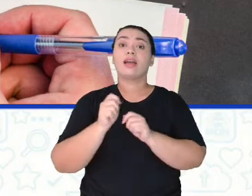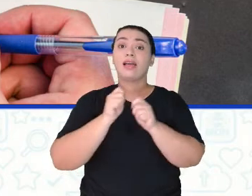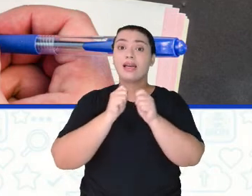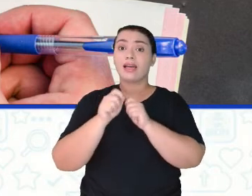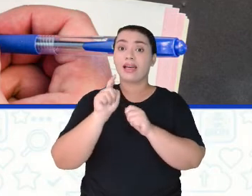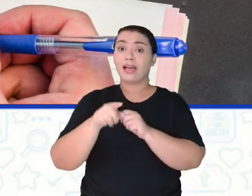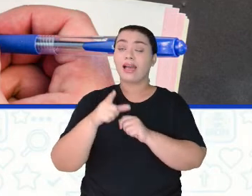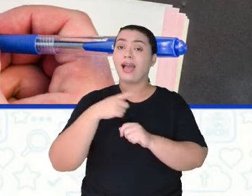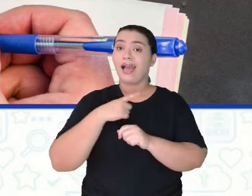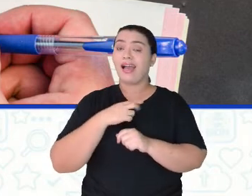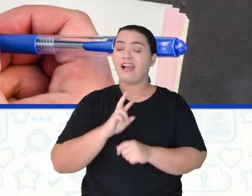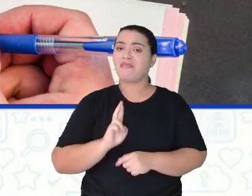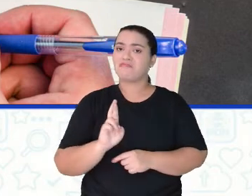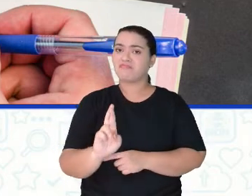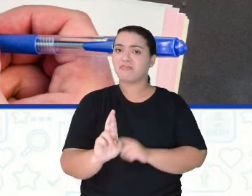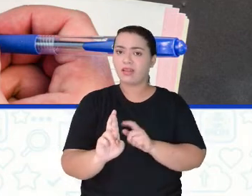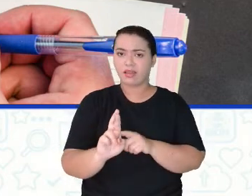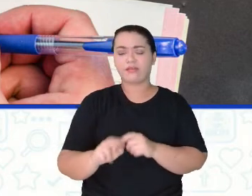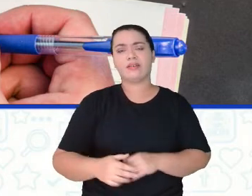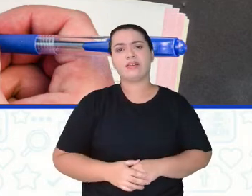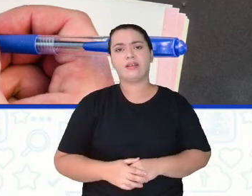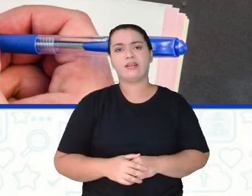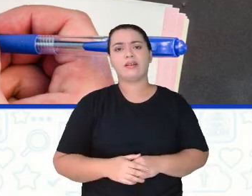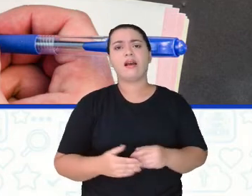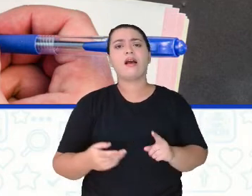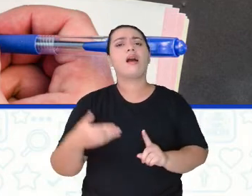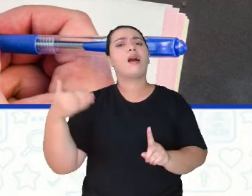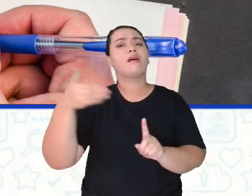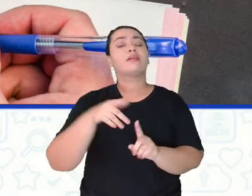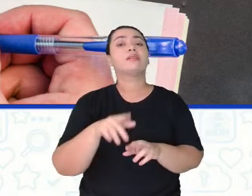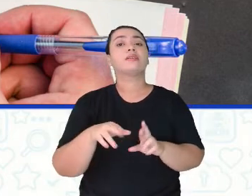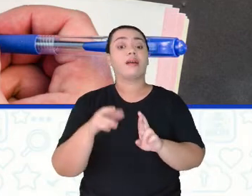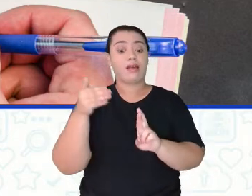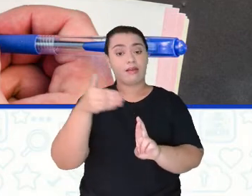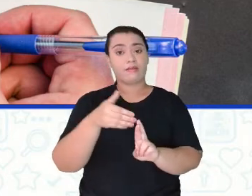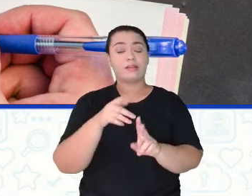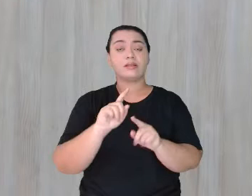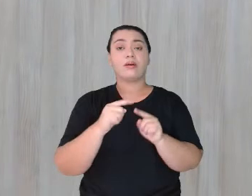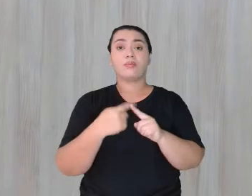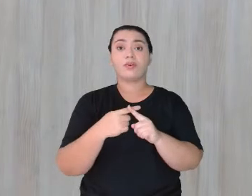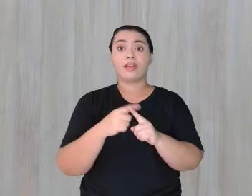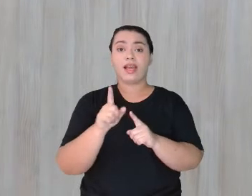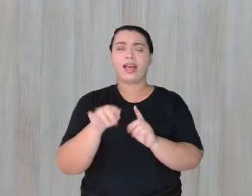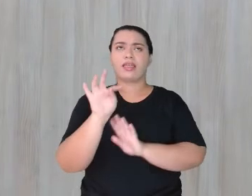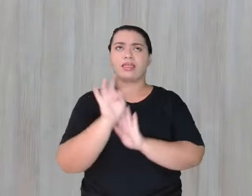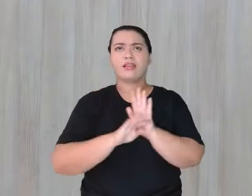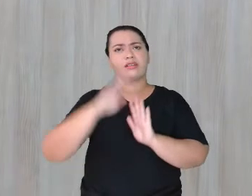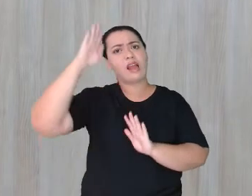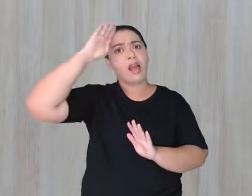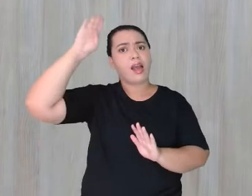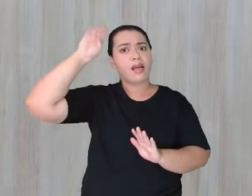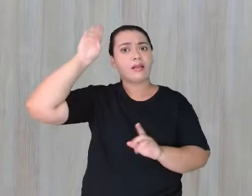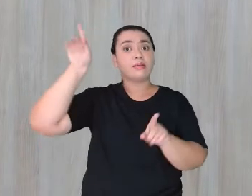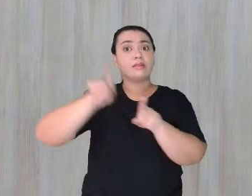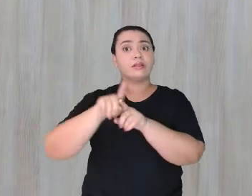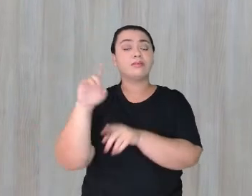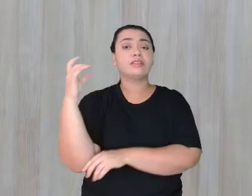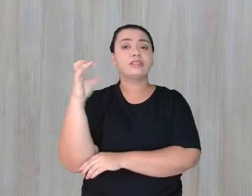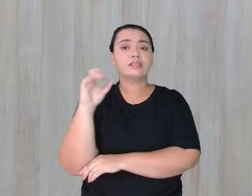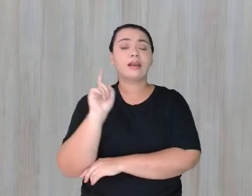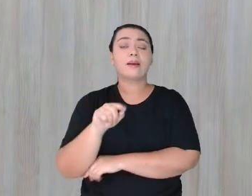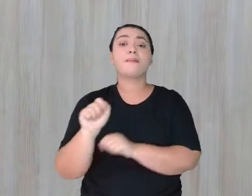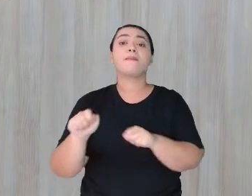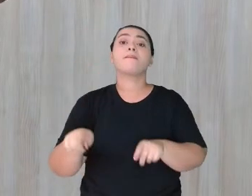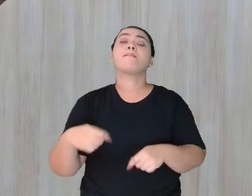seu diferencial. Tá certo? Isso é muito importante, especialmente quando a gente está trabalhando em textos acadêmicos, científicos também. Originalidade